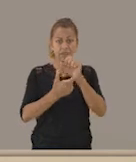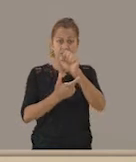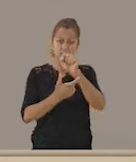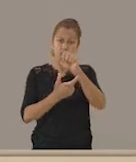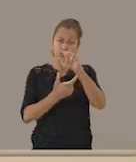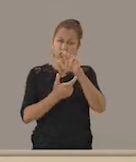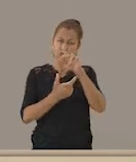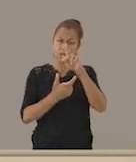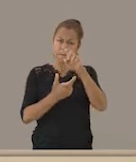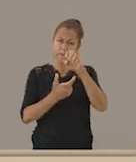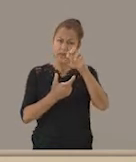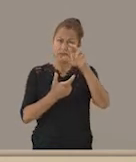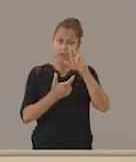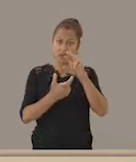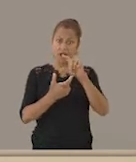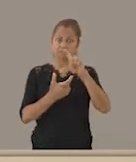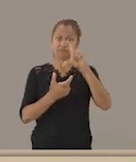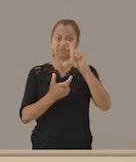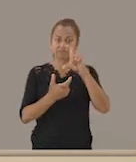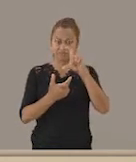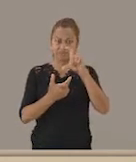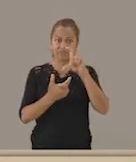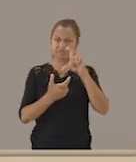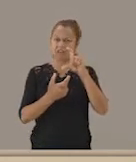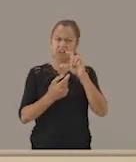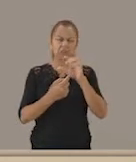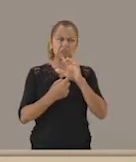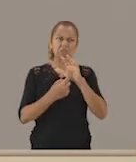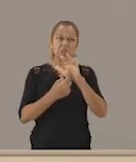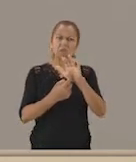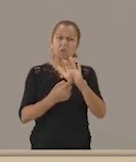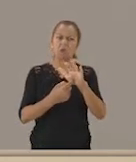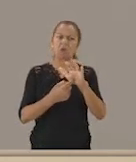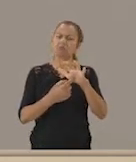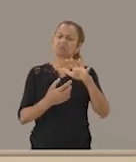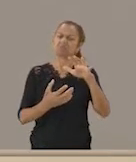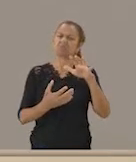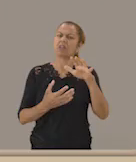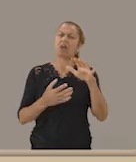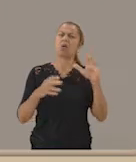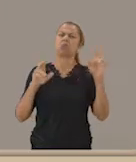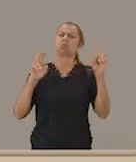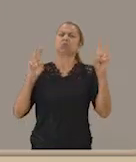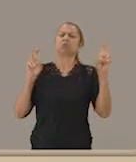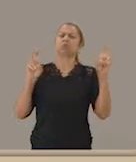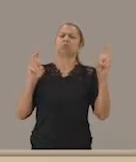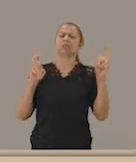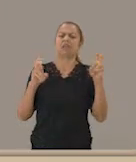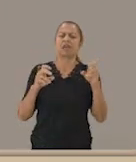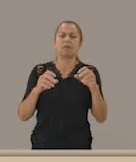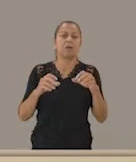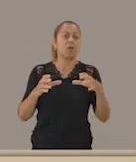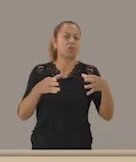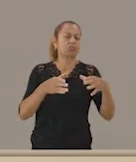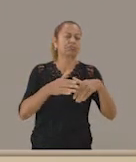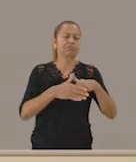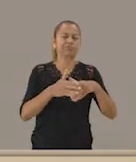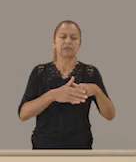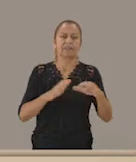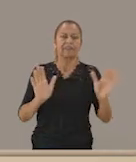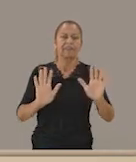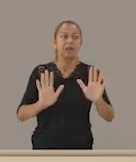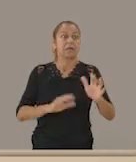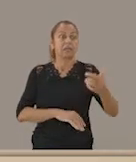grandes referências ao time e ao título. Além disso, a imagem escolhida mostra o time